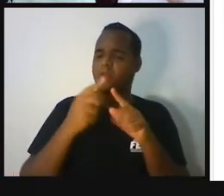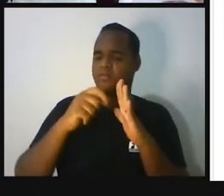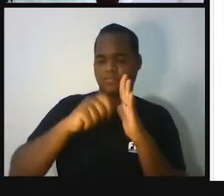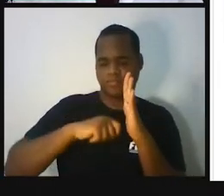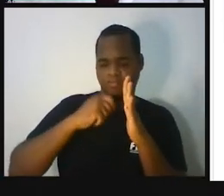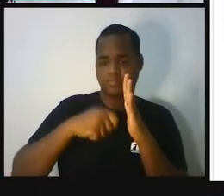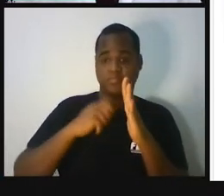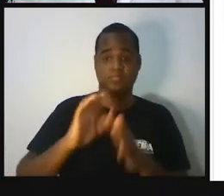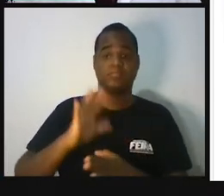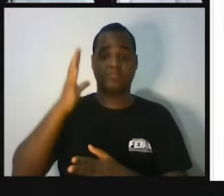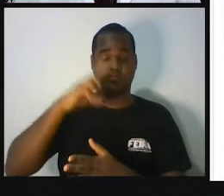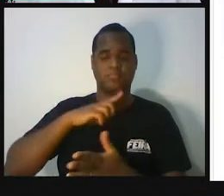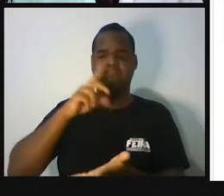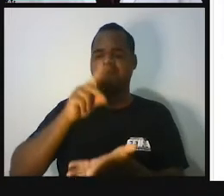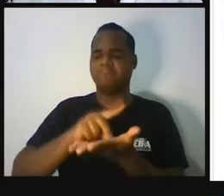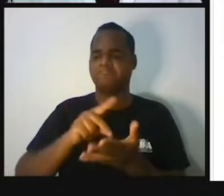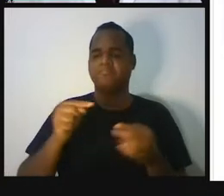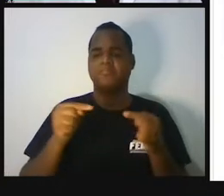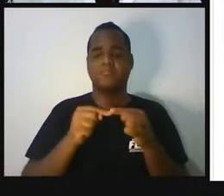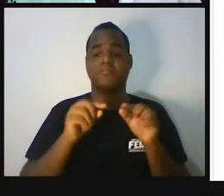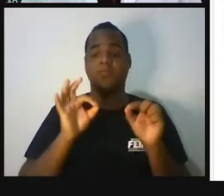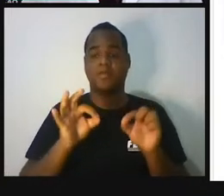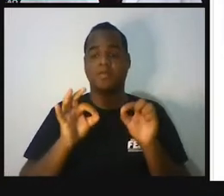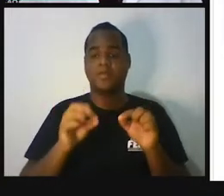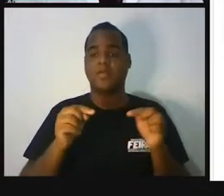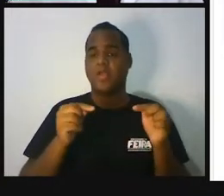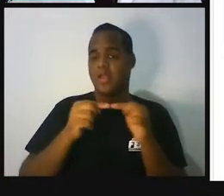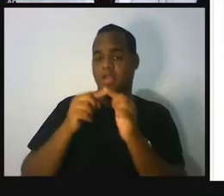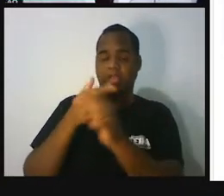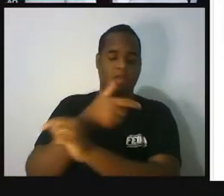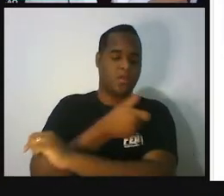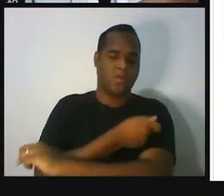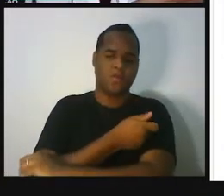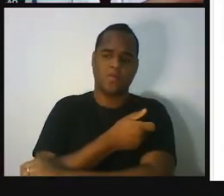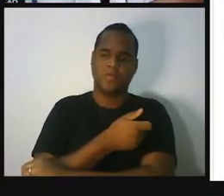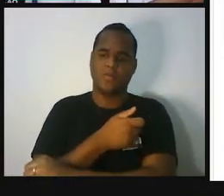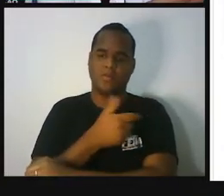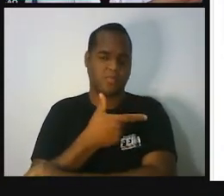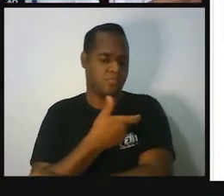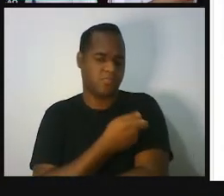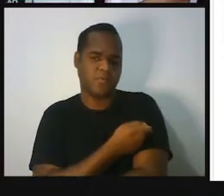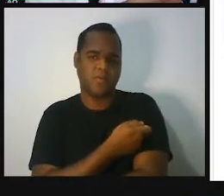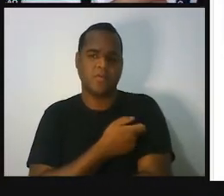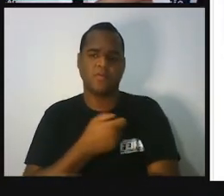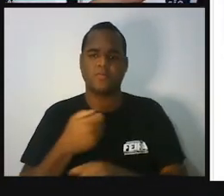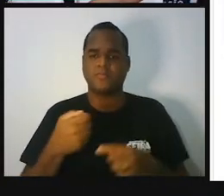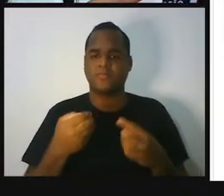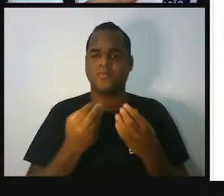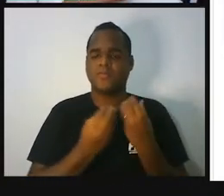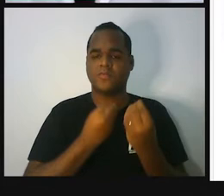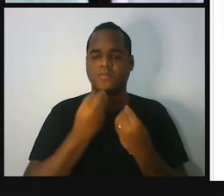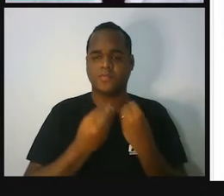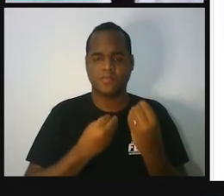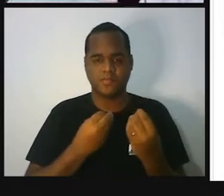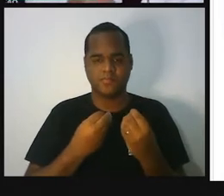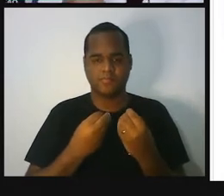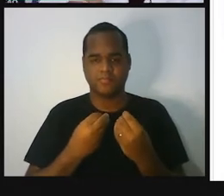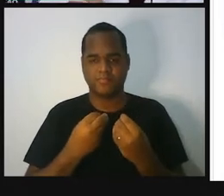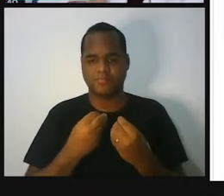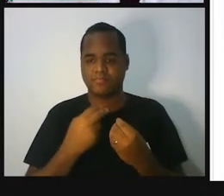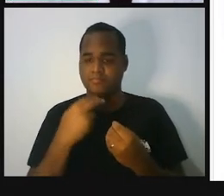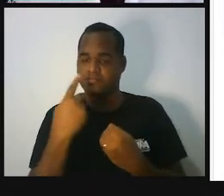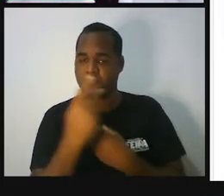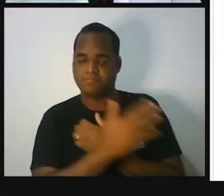acontece dessa forma por quê que agulha ela é injetada no seu braço né Não sei se